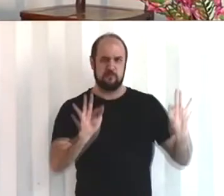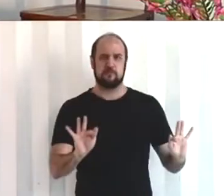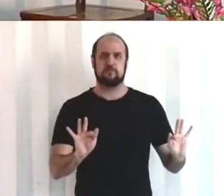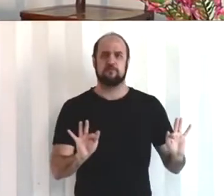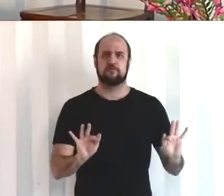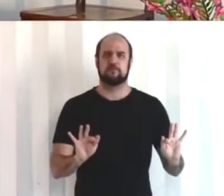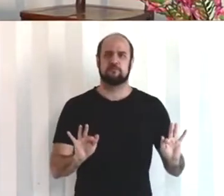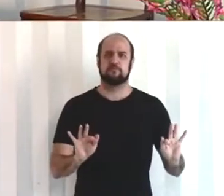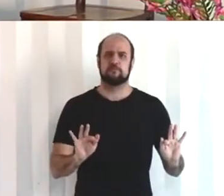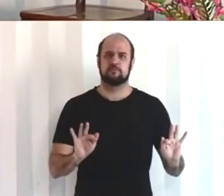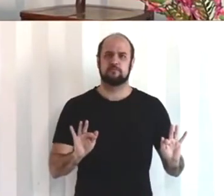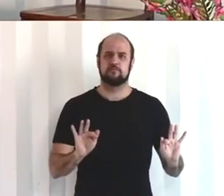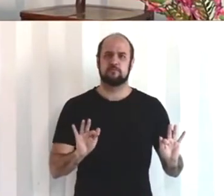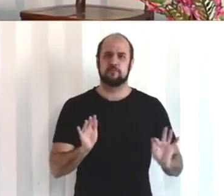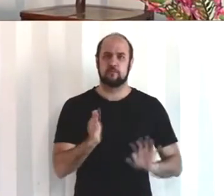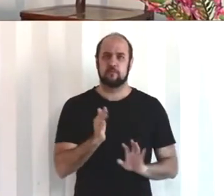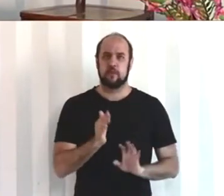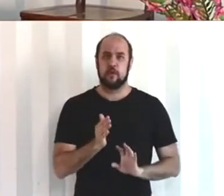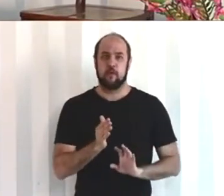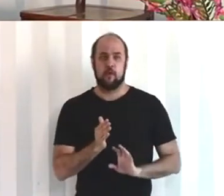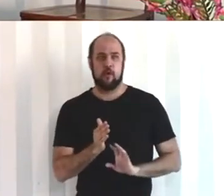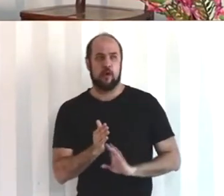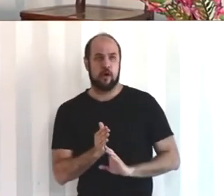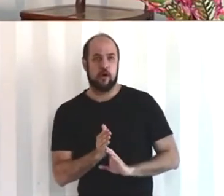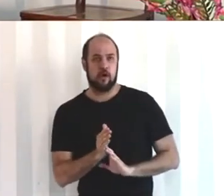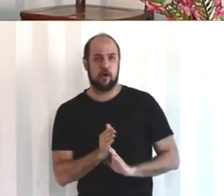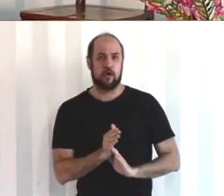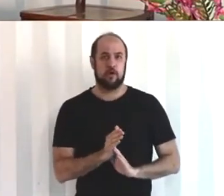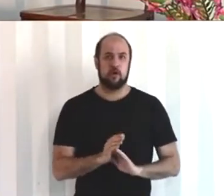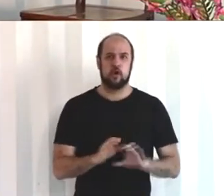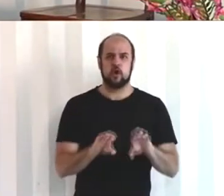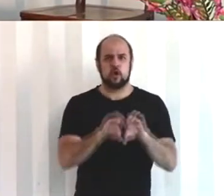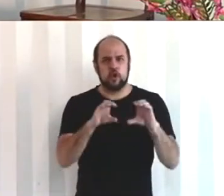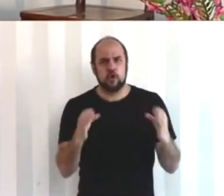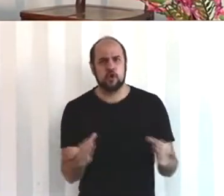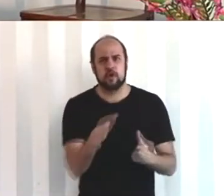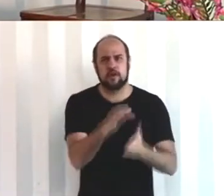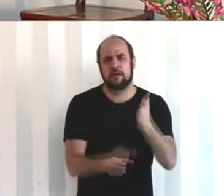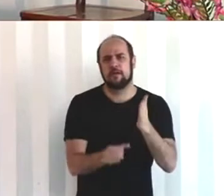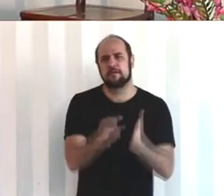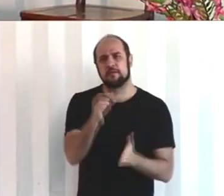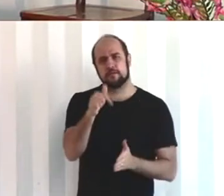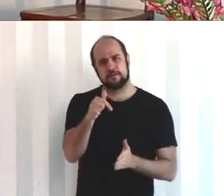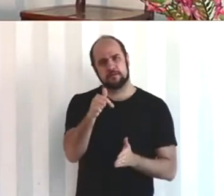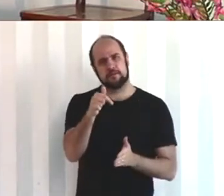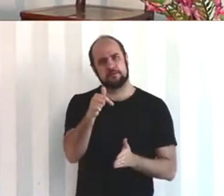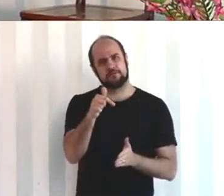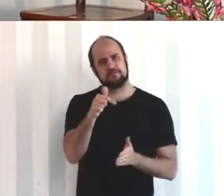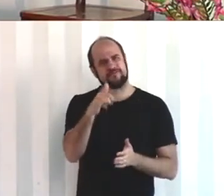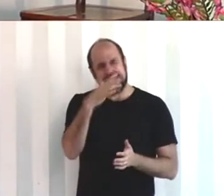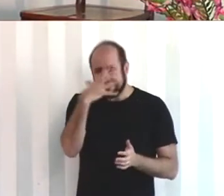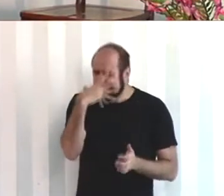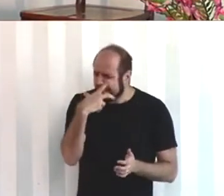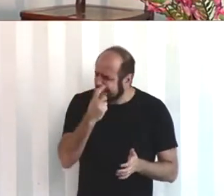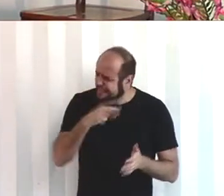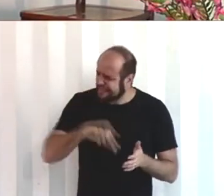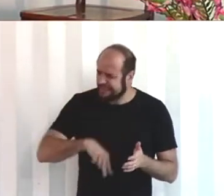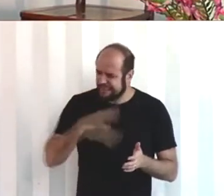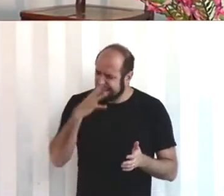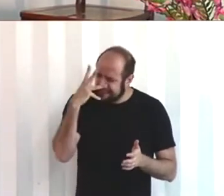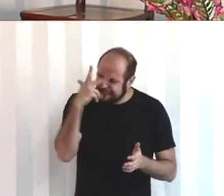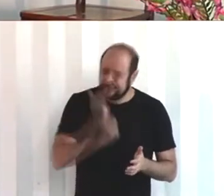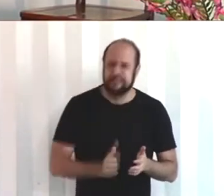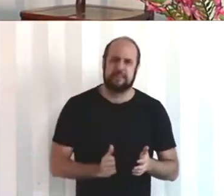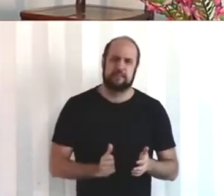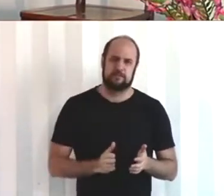Crônicas. Segundo livro das Crônicas, capítulo 7. Ali há uma coisa linda, meus irmãos. Na verdade,